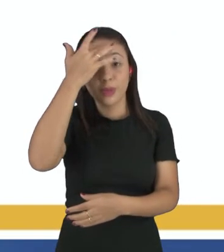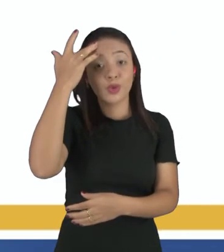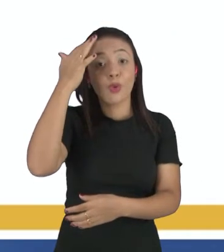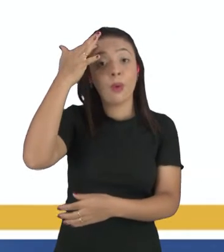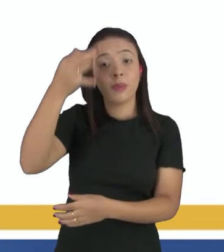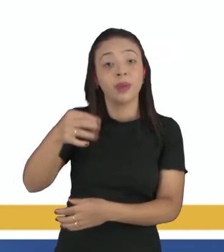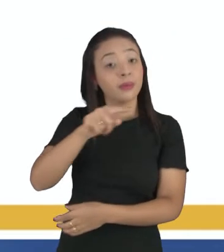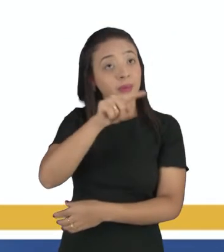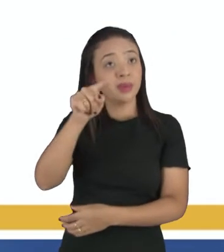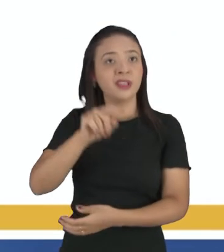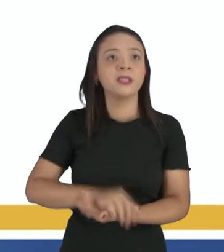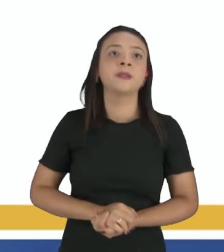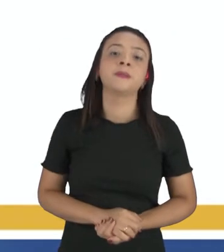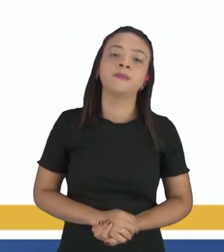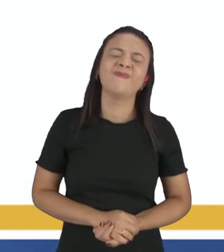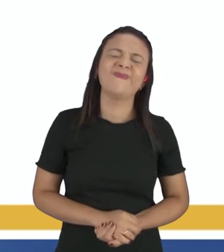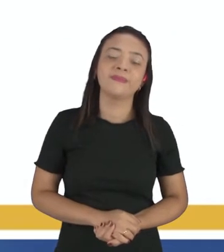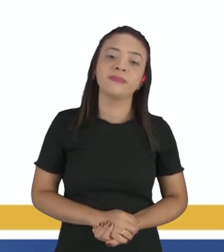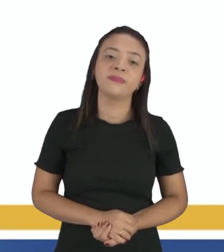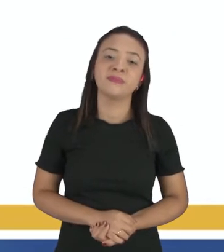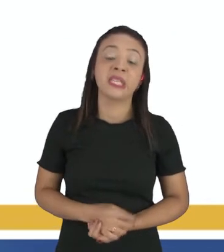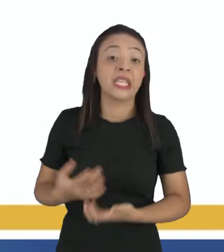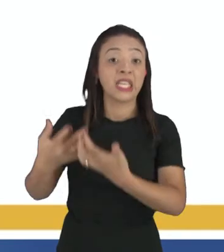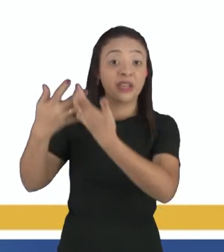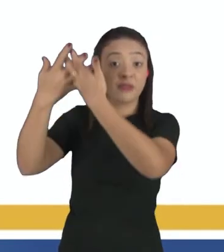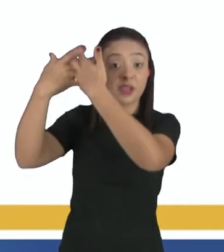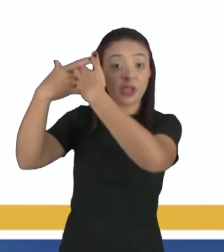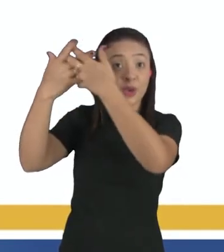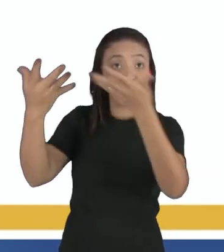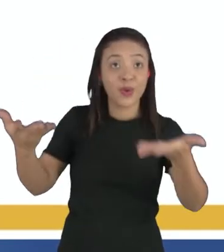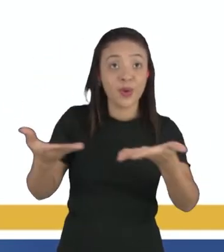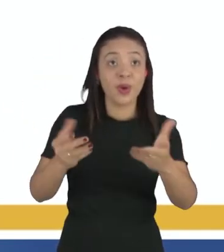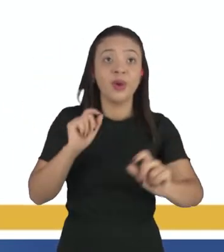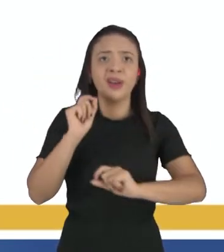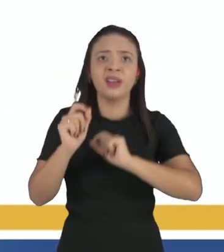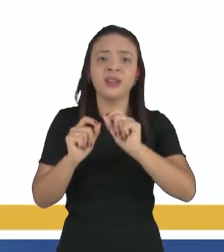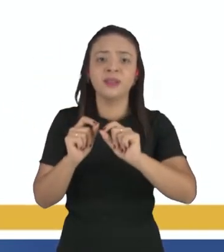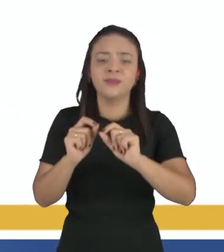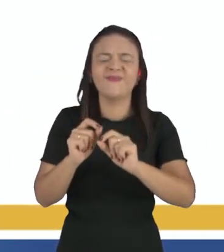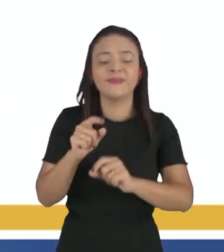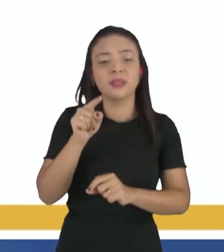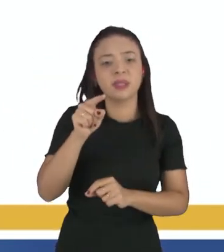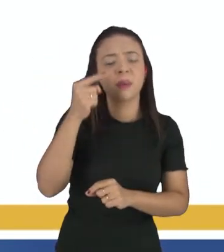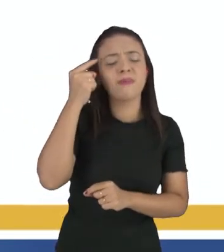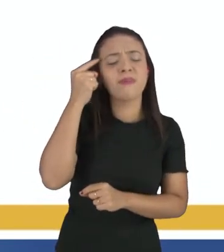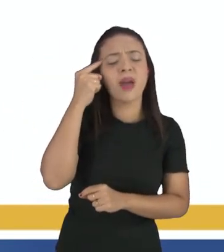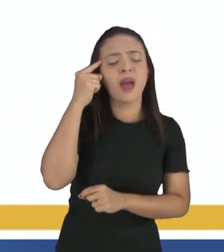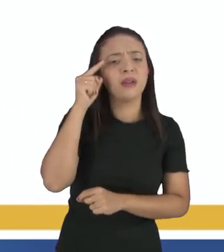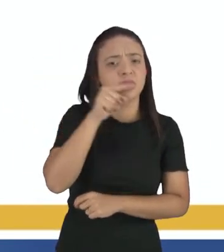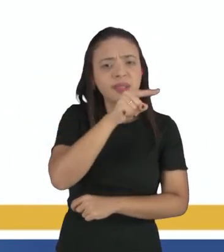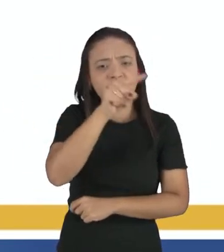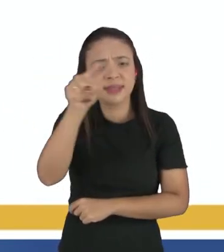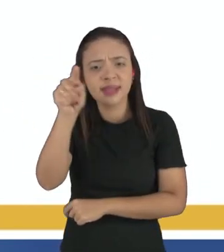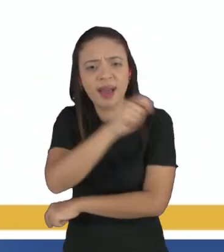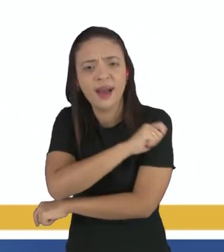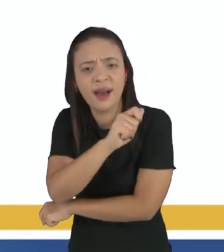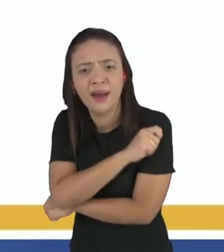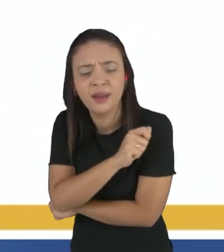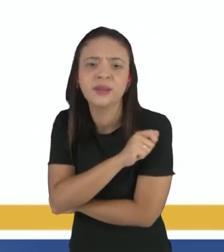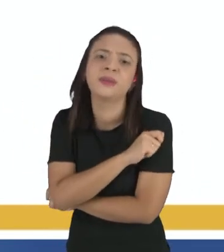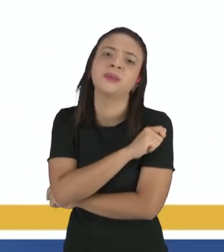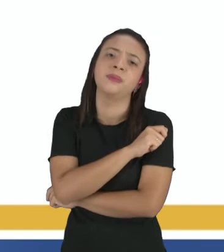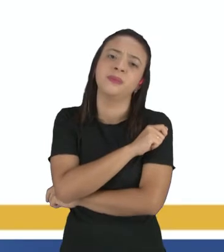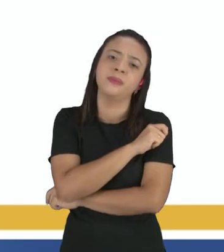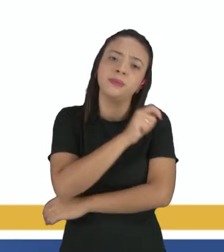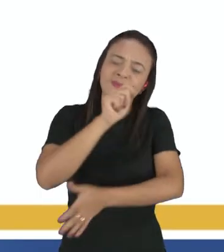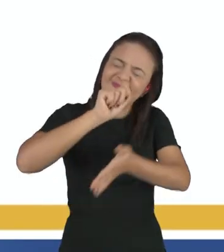dúvidas sobre ortografia. Refletindo de uma forma geral, faça aí uma reflexão, aluno.